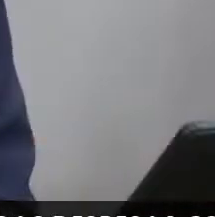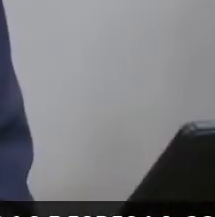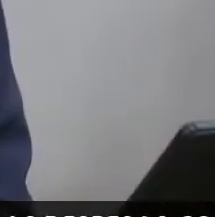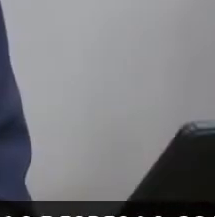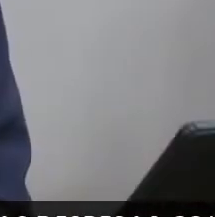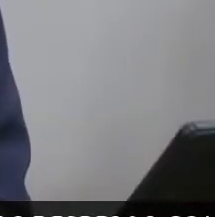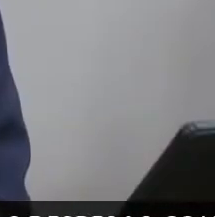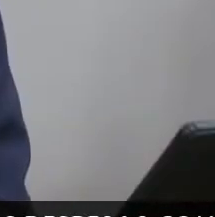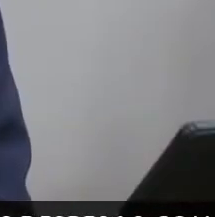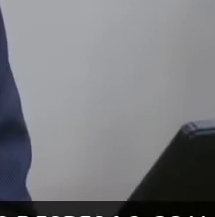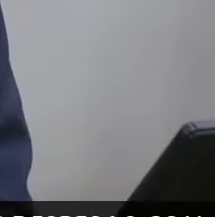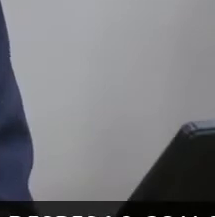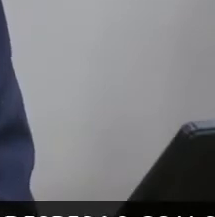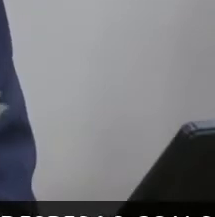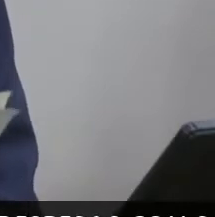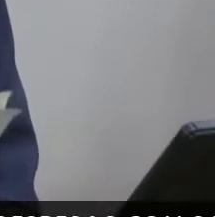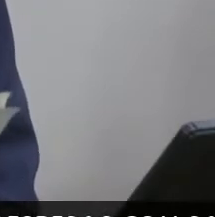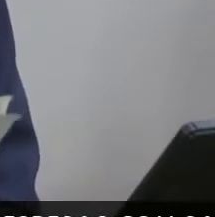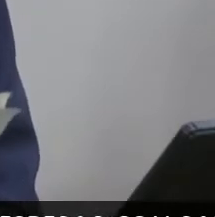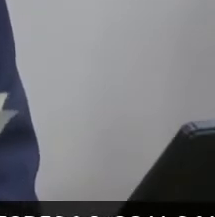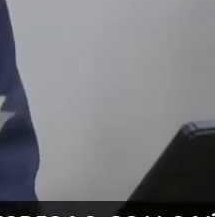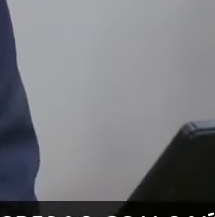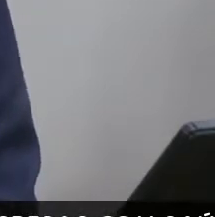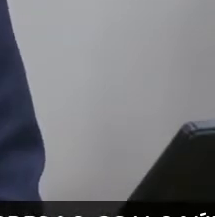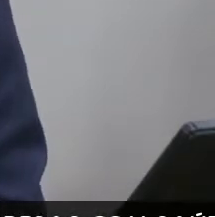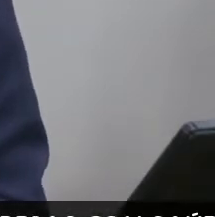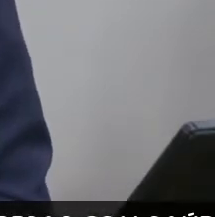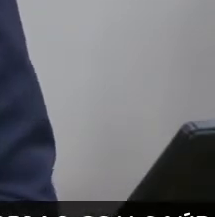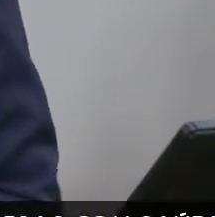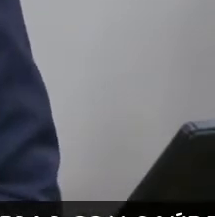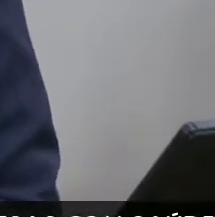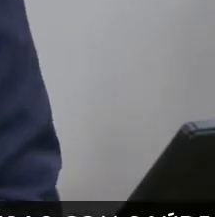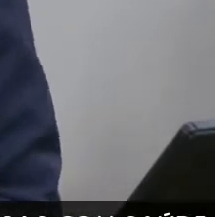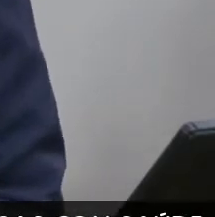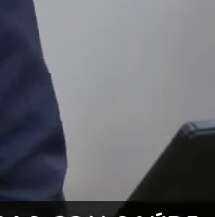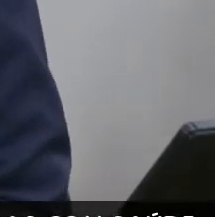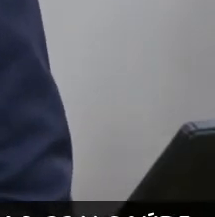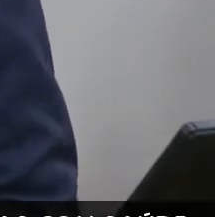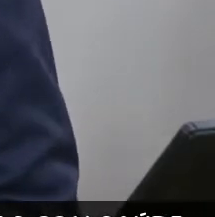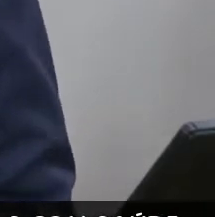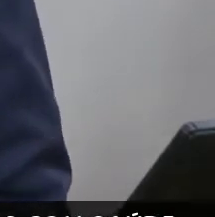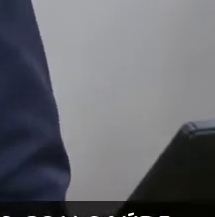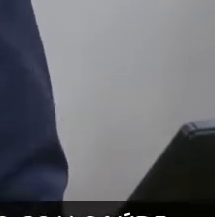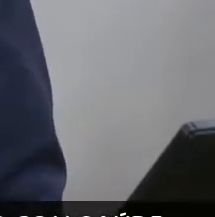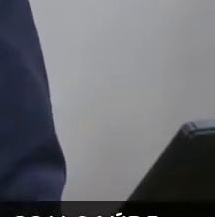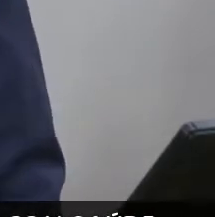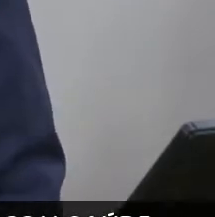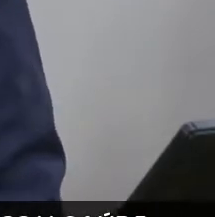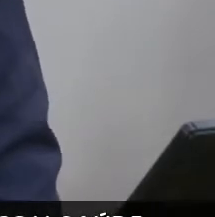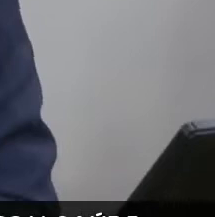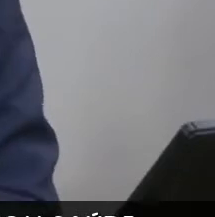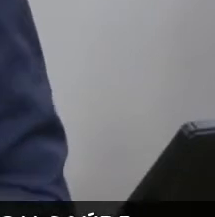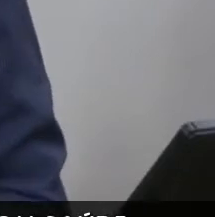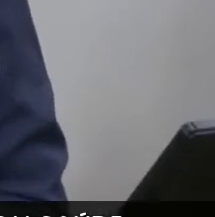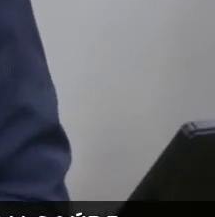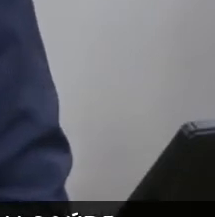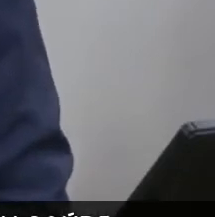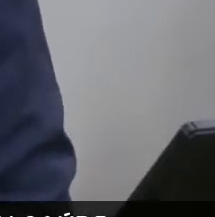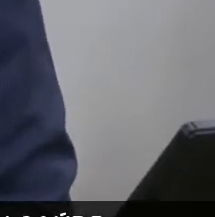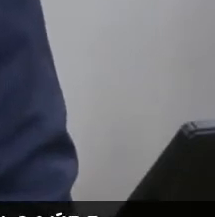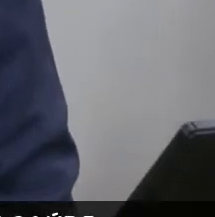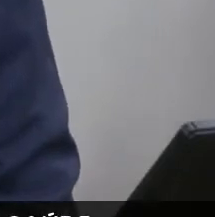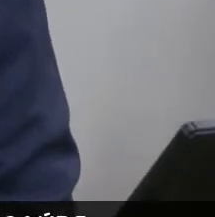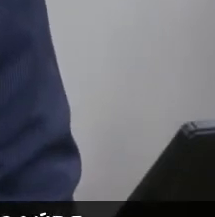nosso roteiro e antes de terminar nós passamos a palavra ao secretário para que possa fazer as suas considerações